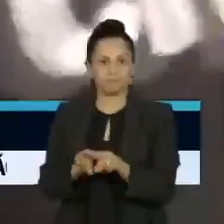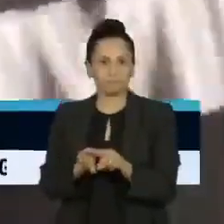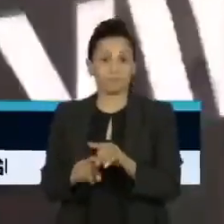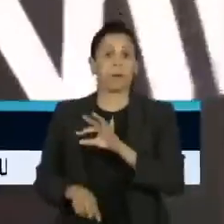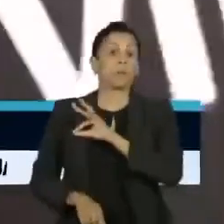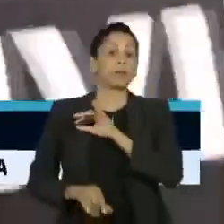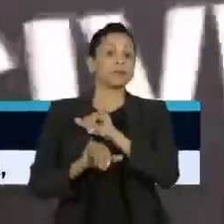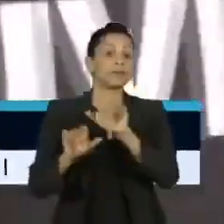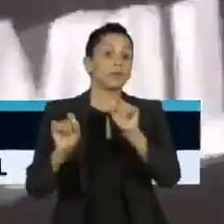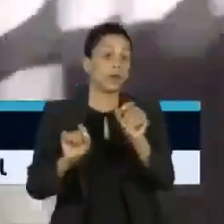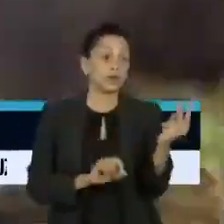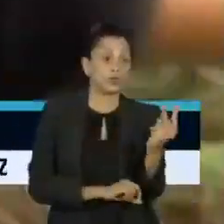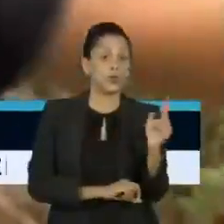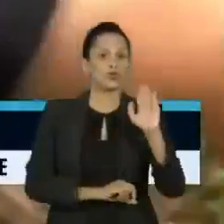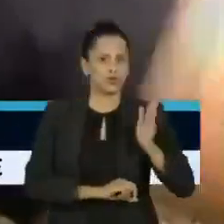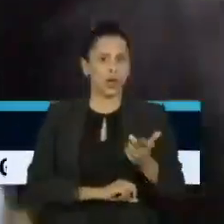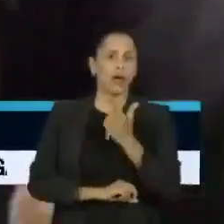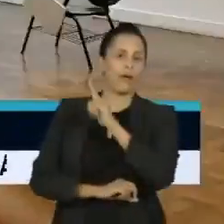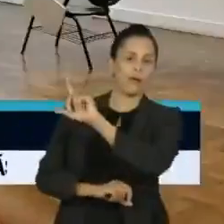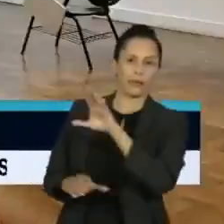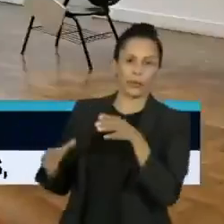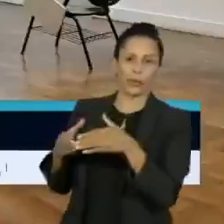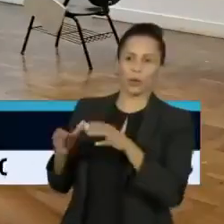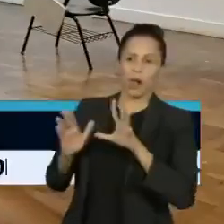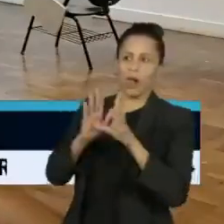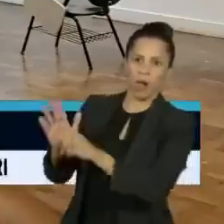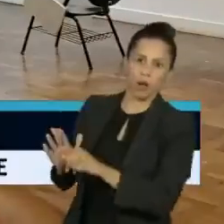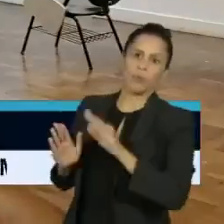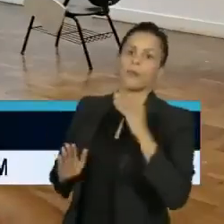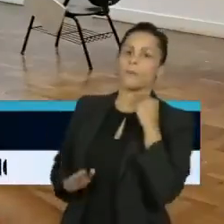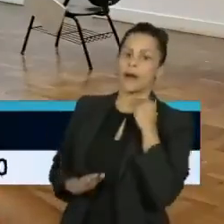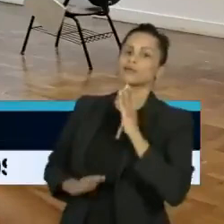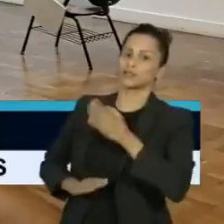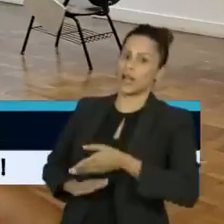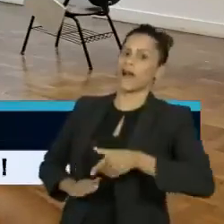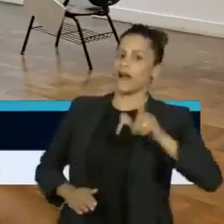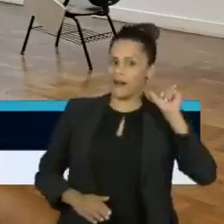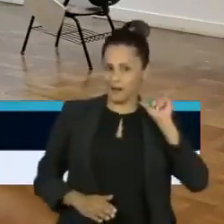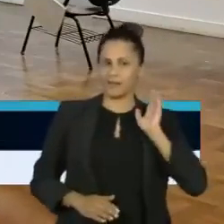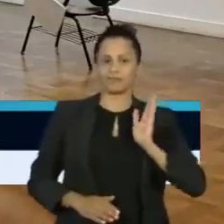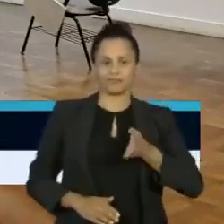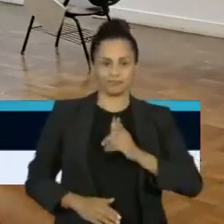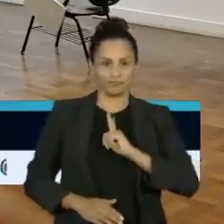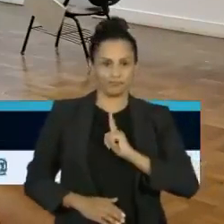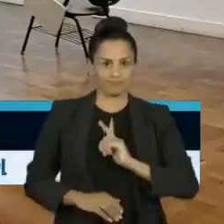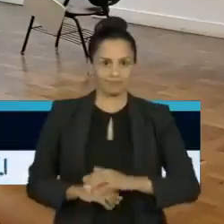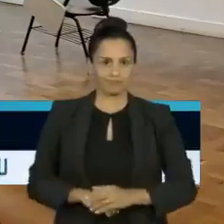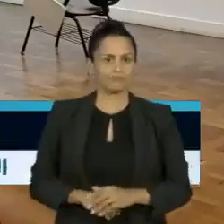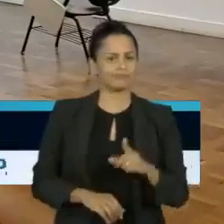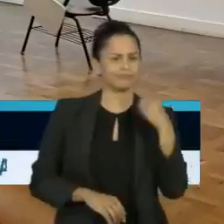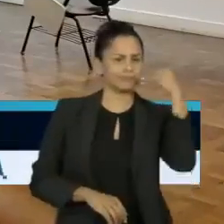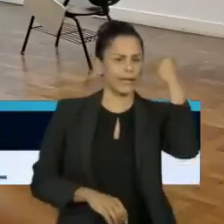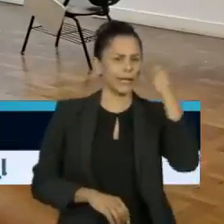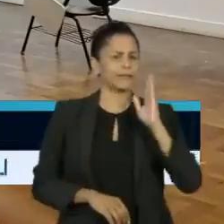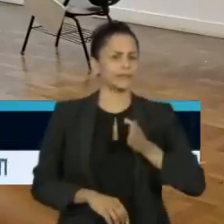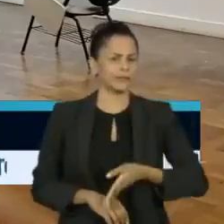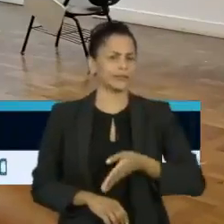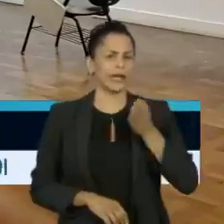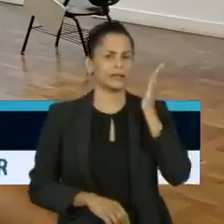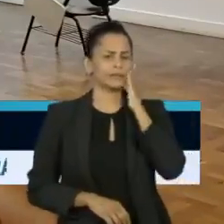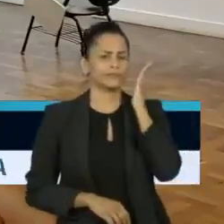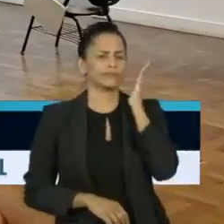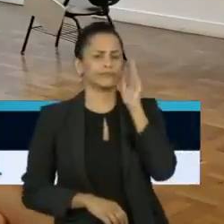dois já têm participação em outros roubos a banco. Pela nossa experiência, né, já conhecida, alguns conhecidos aí, nós